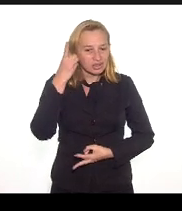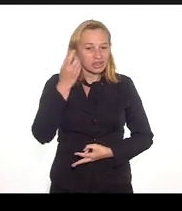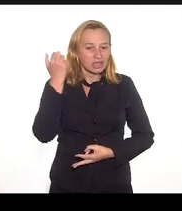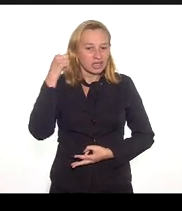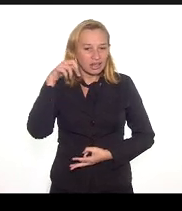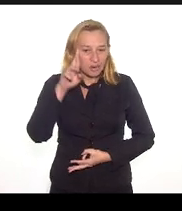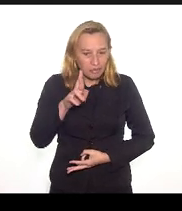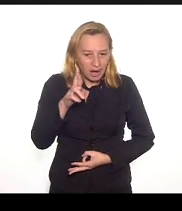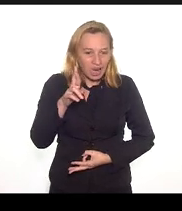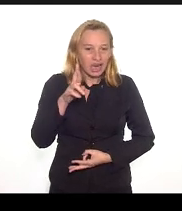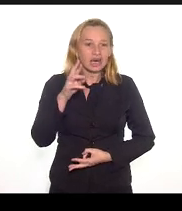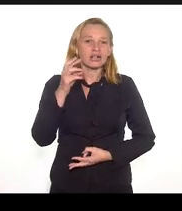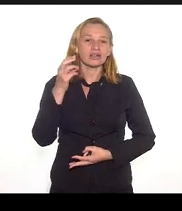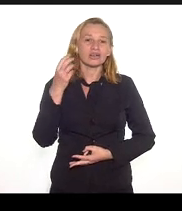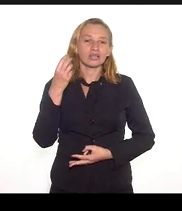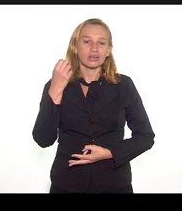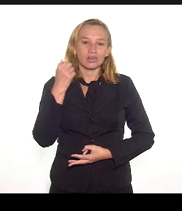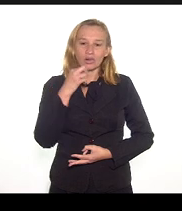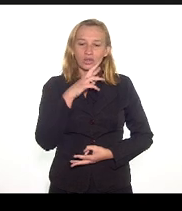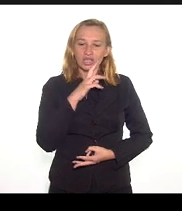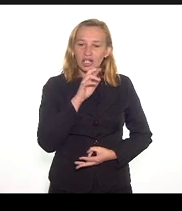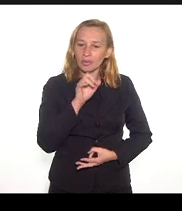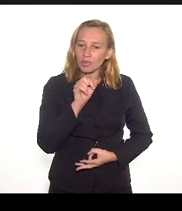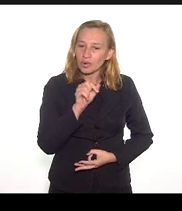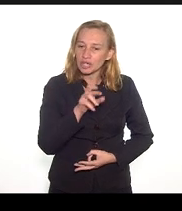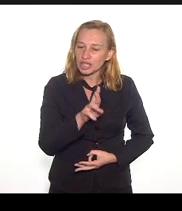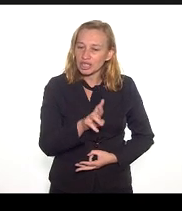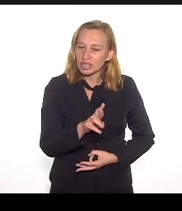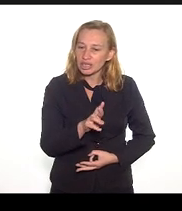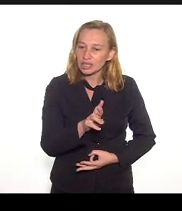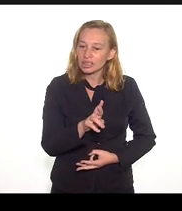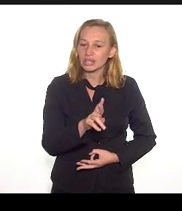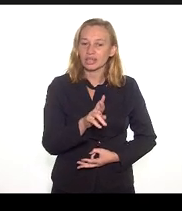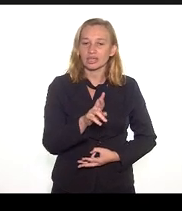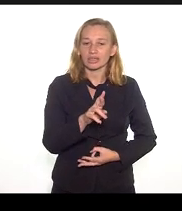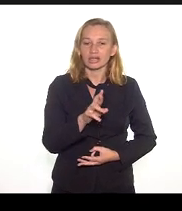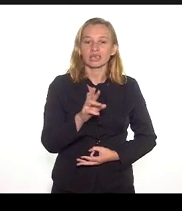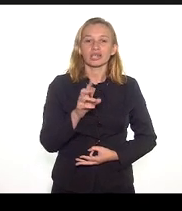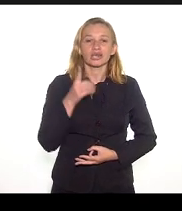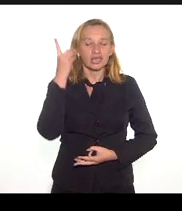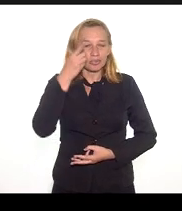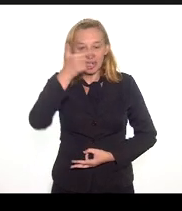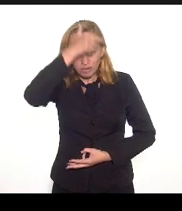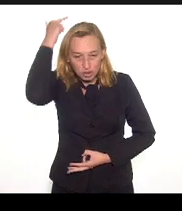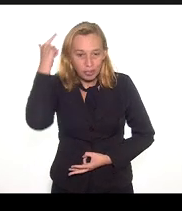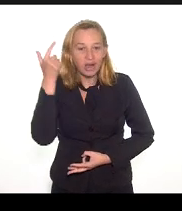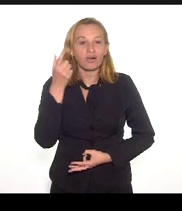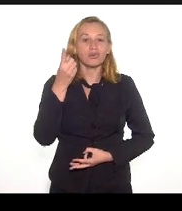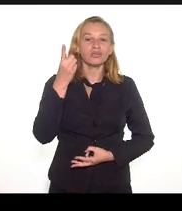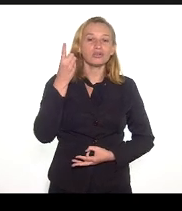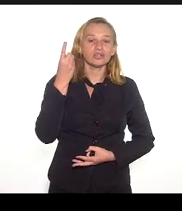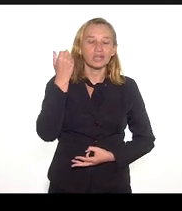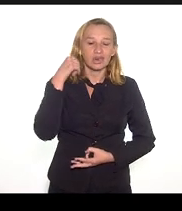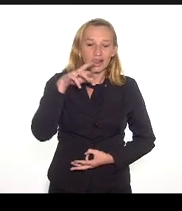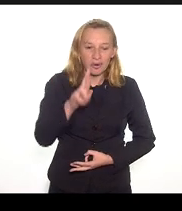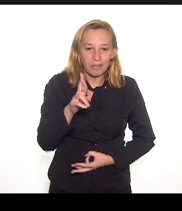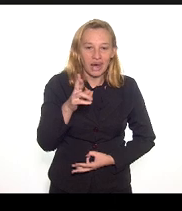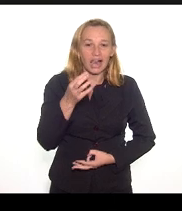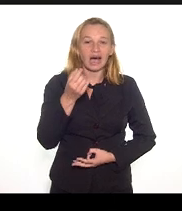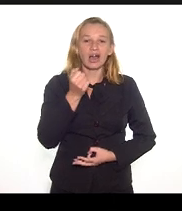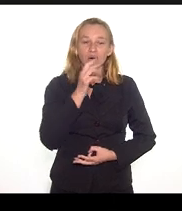Samuel Malafaia. Luiz Paulo, Eliomar. Rodrigo Amorim e Samuel